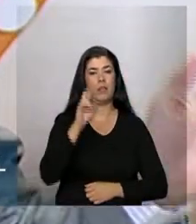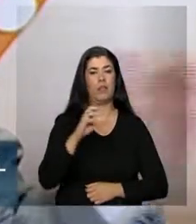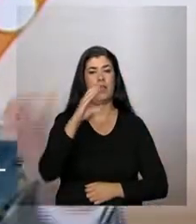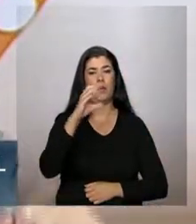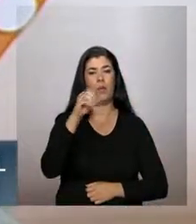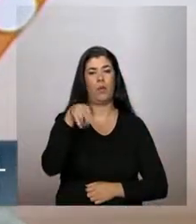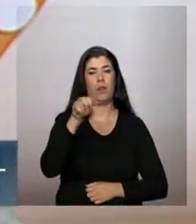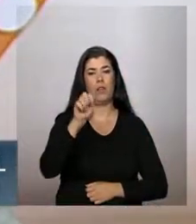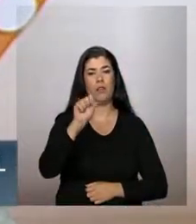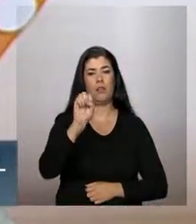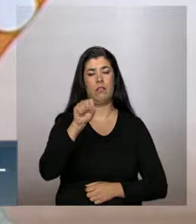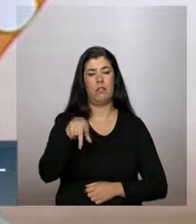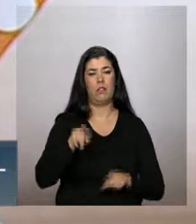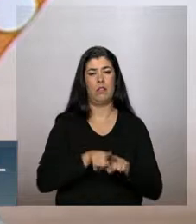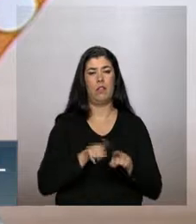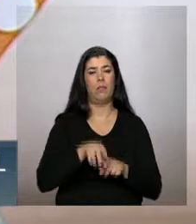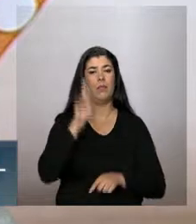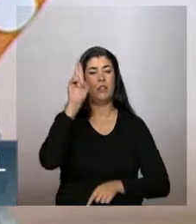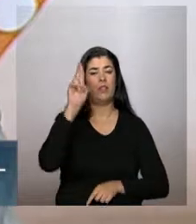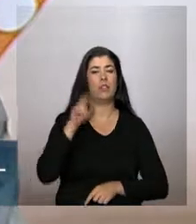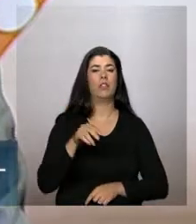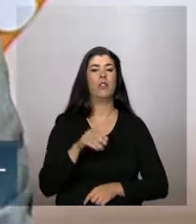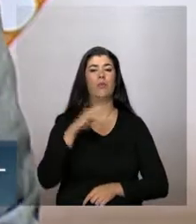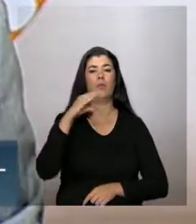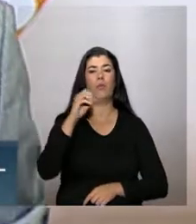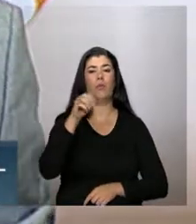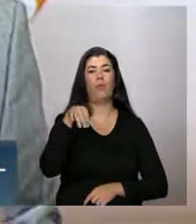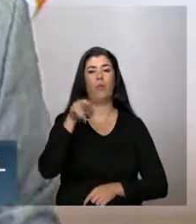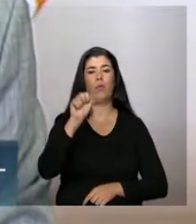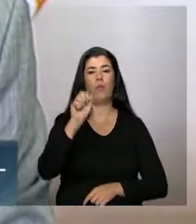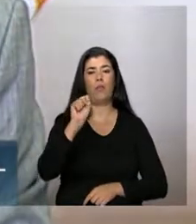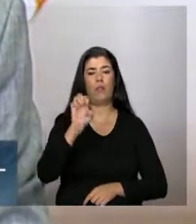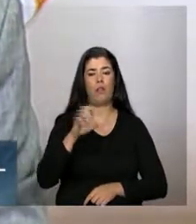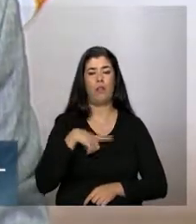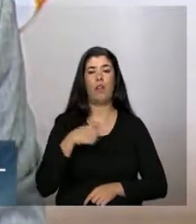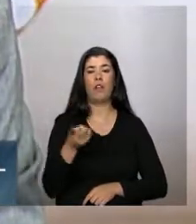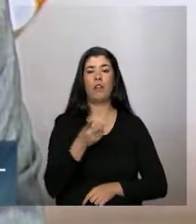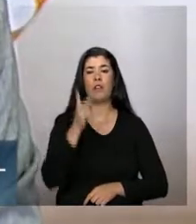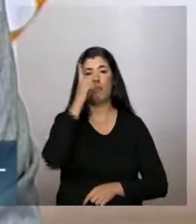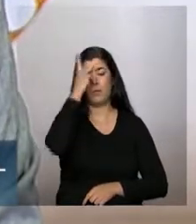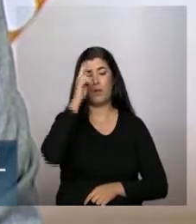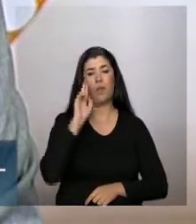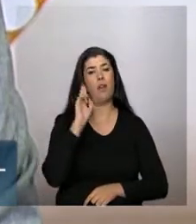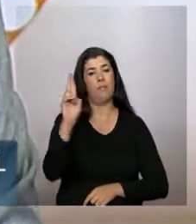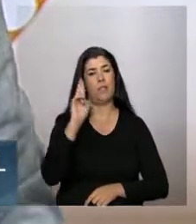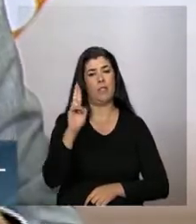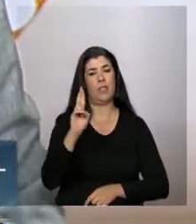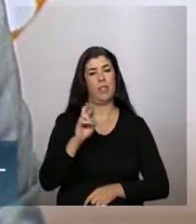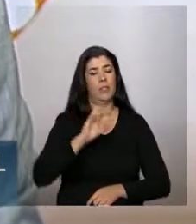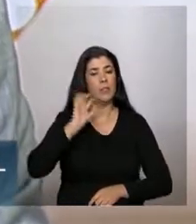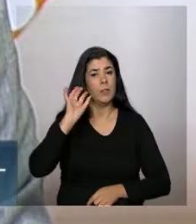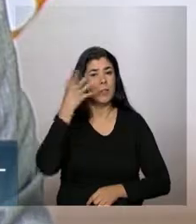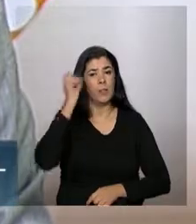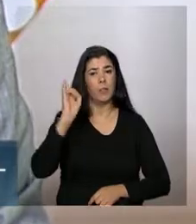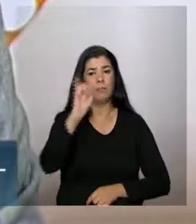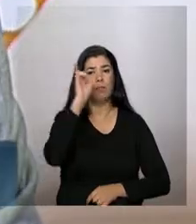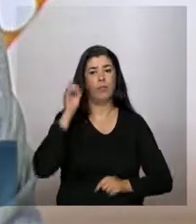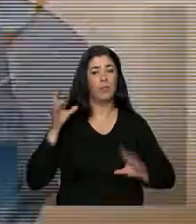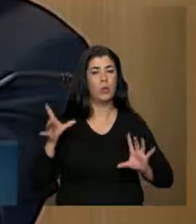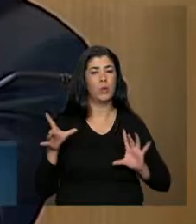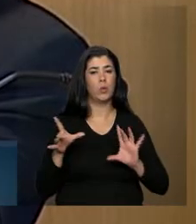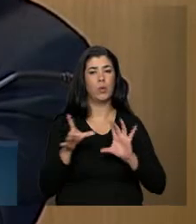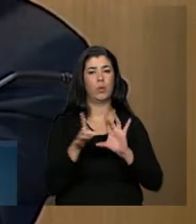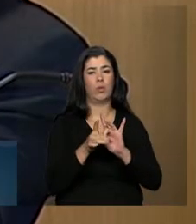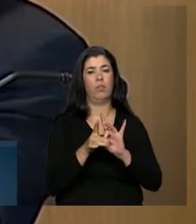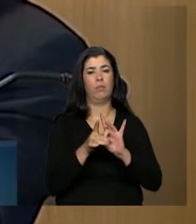do representante da direção do CONAS, o doutor Gabardo Reis, porque é decisivo essa união de esforços.